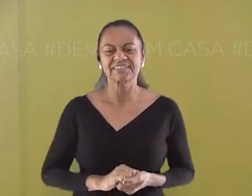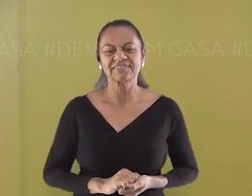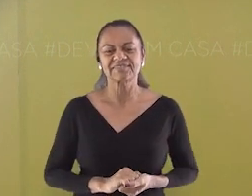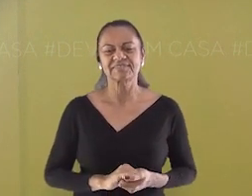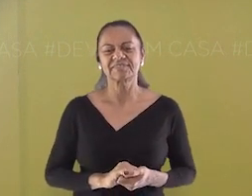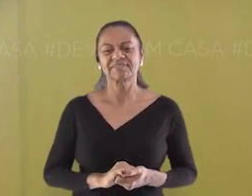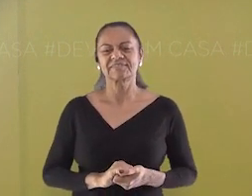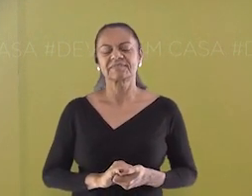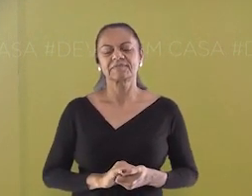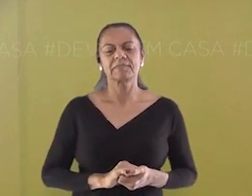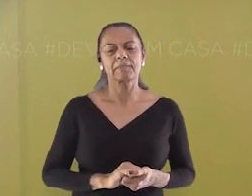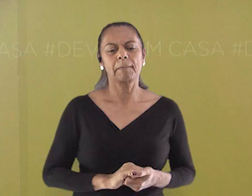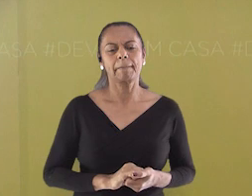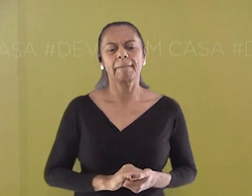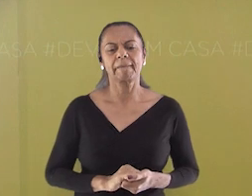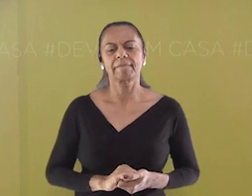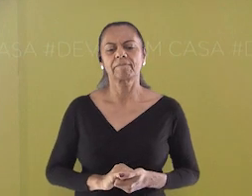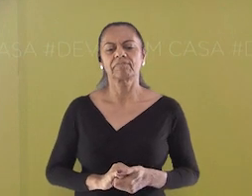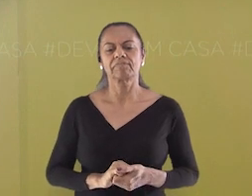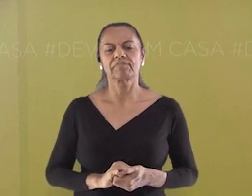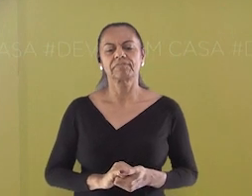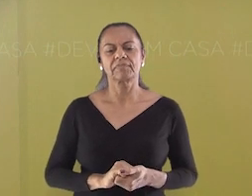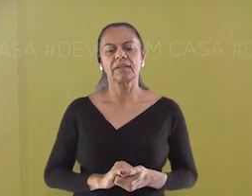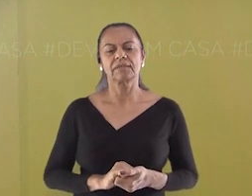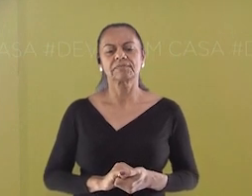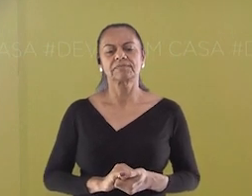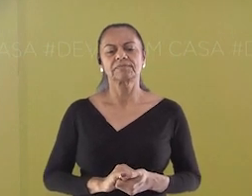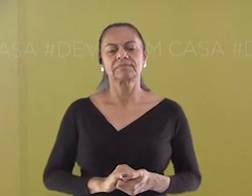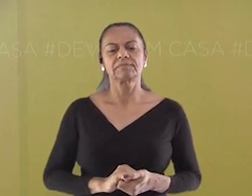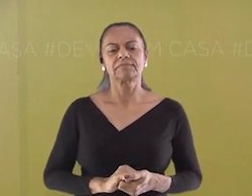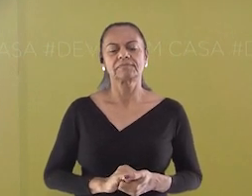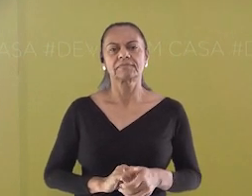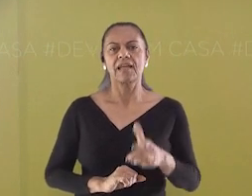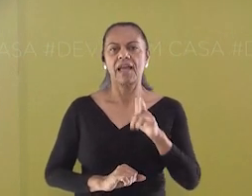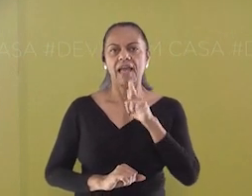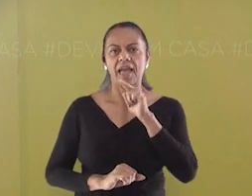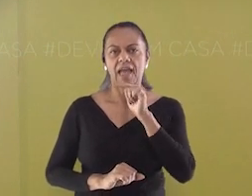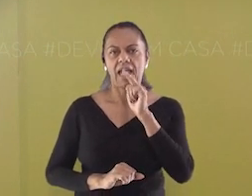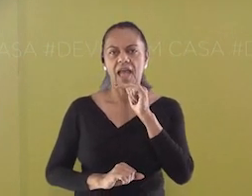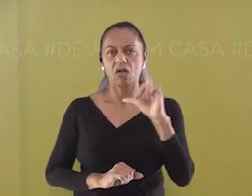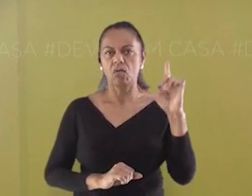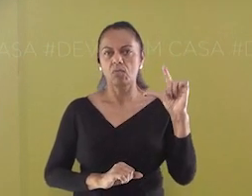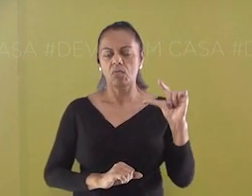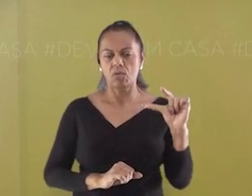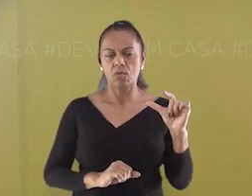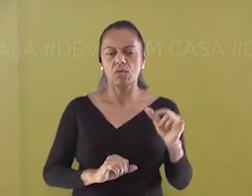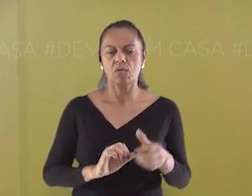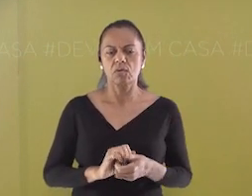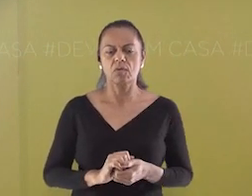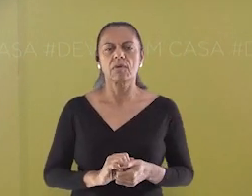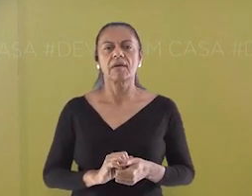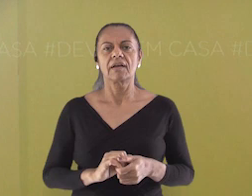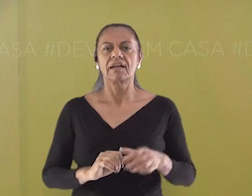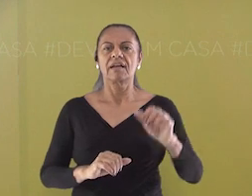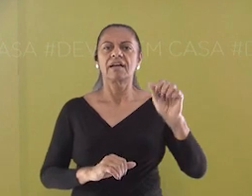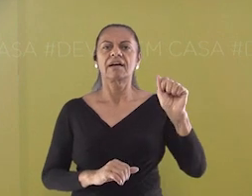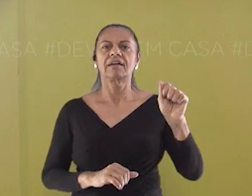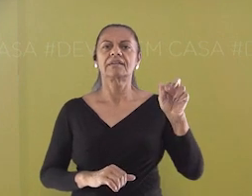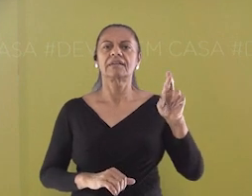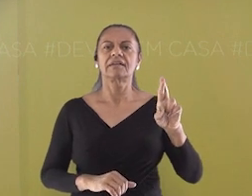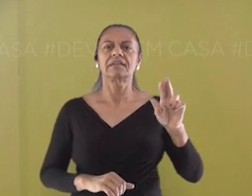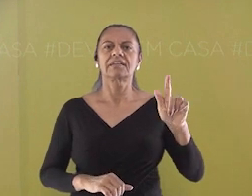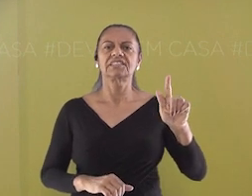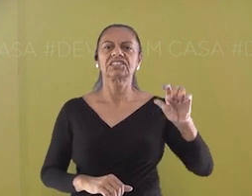hoje. Então, mão na massa, né, pessoal? Com um pouco de água, você